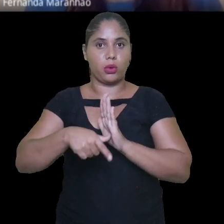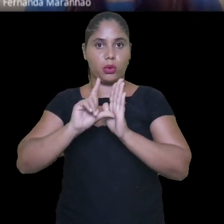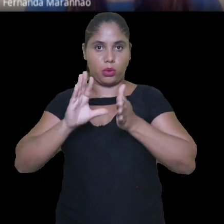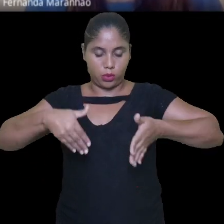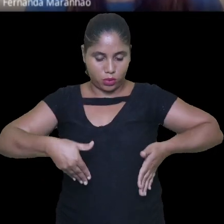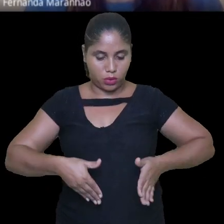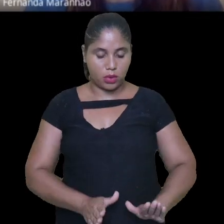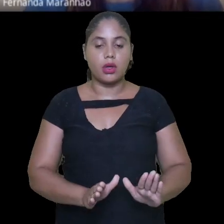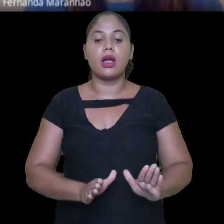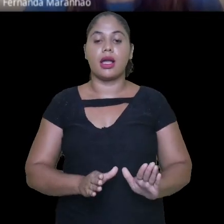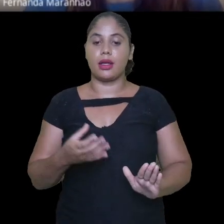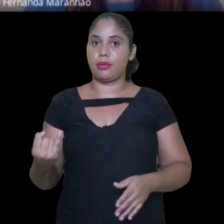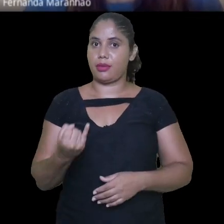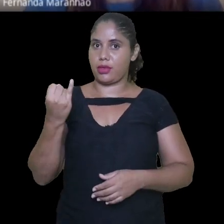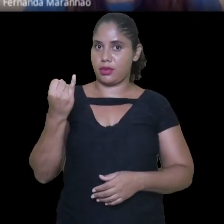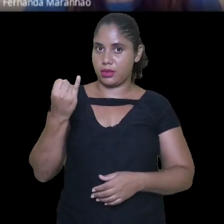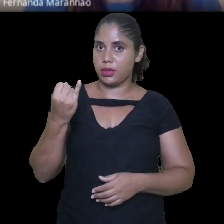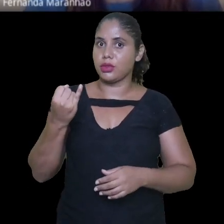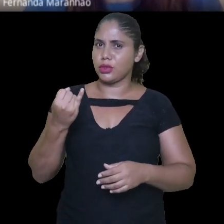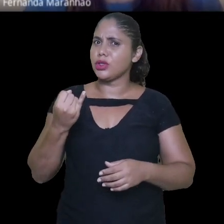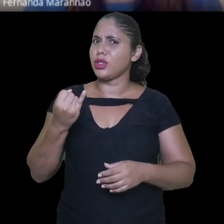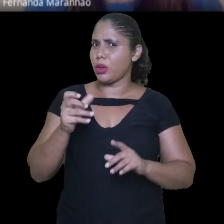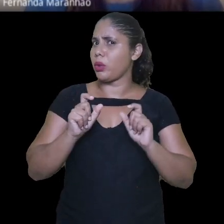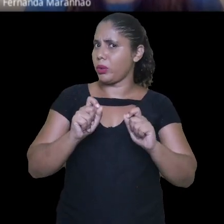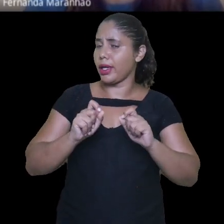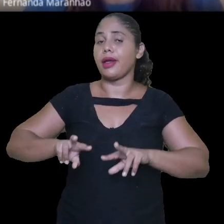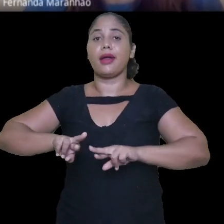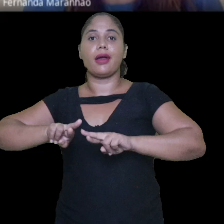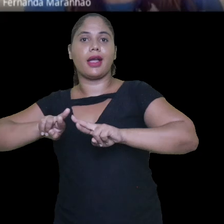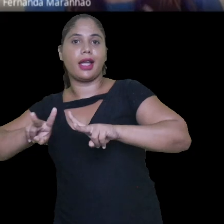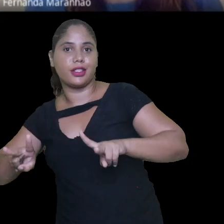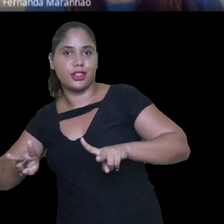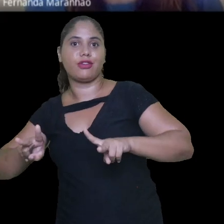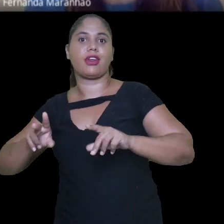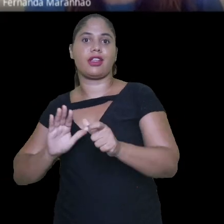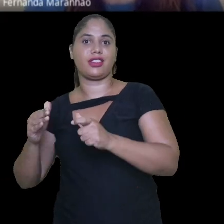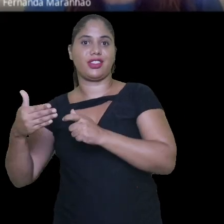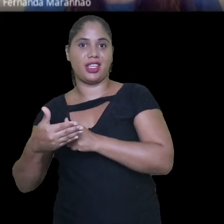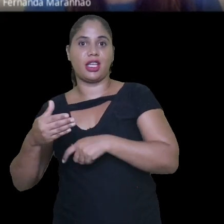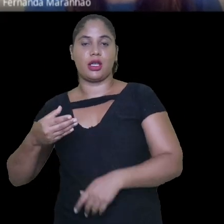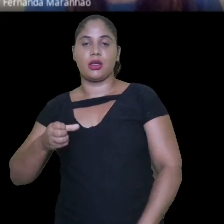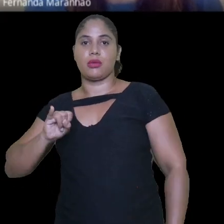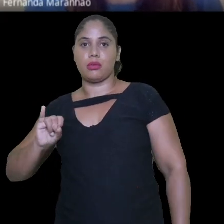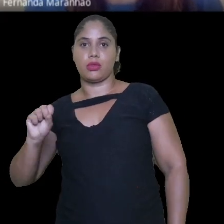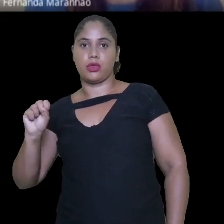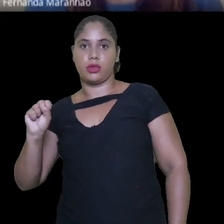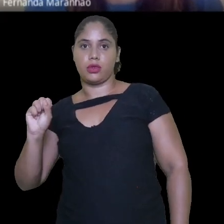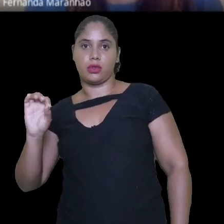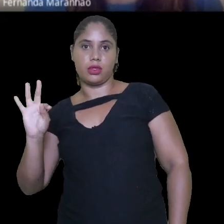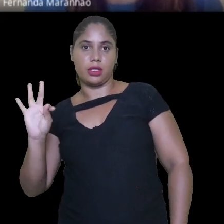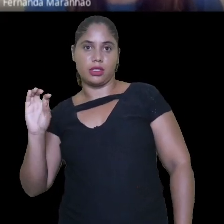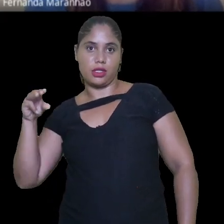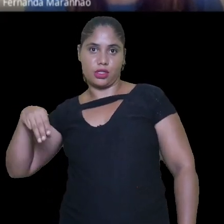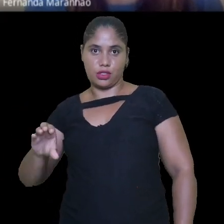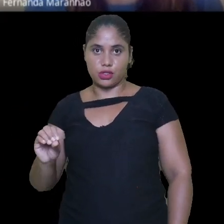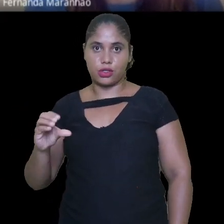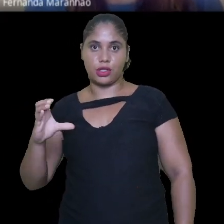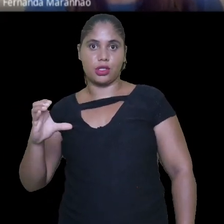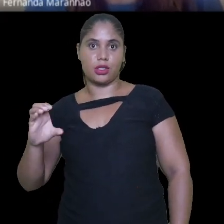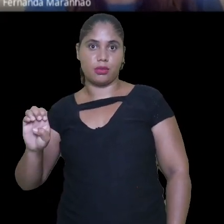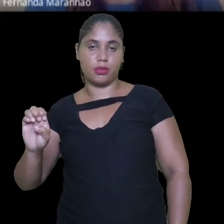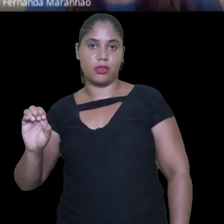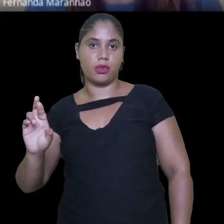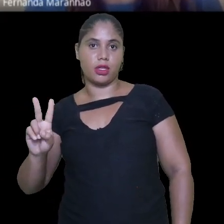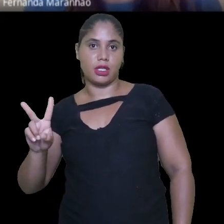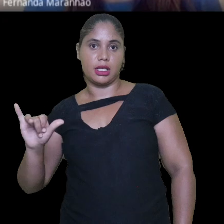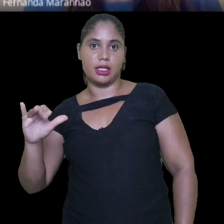Então, o início do trabalho de parto prematuro, que acontece espontaneamente após 20 semanas e antes de 37 semanas completas de gravidez e termina